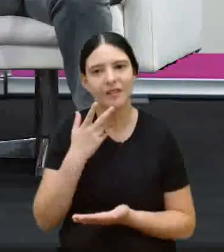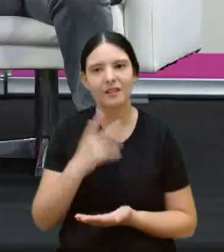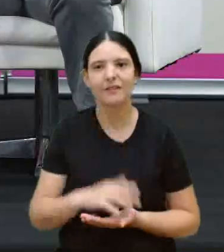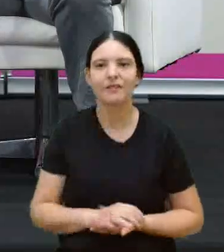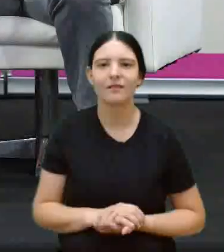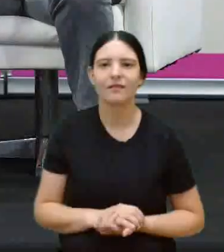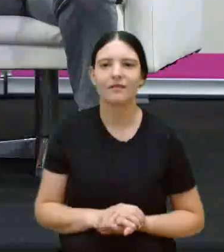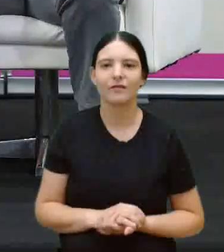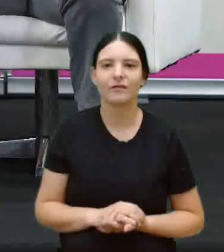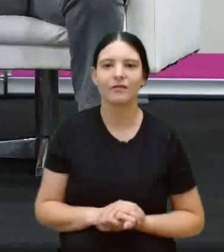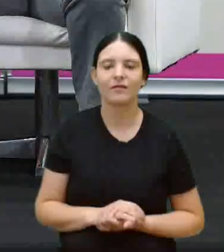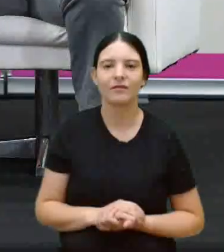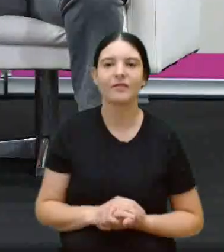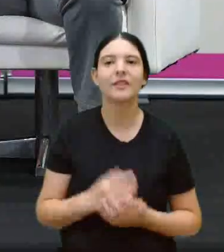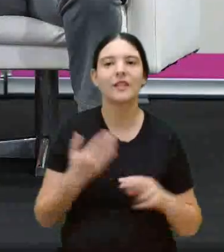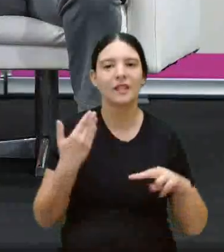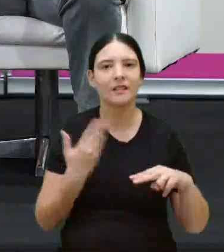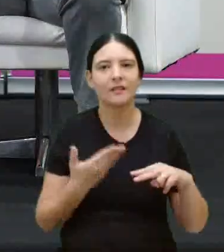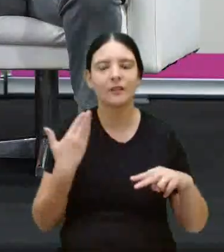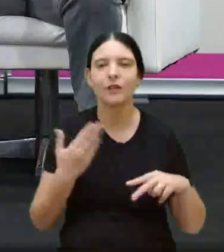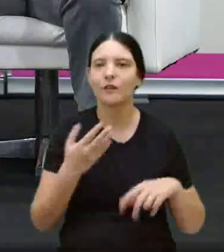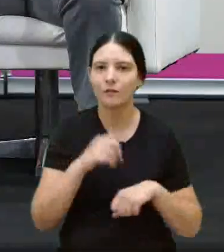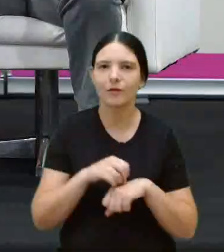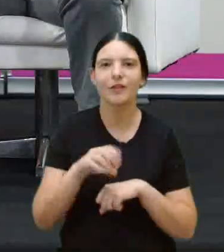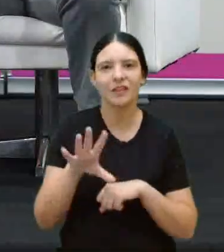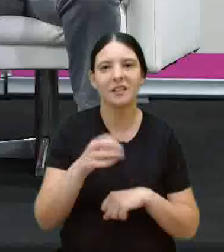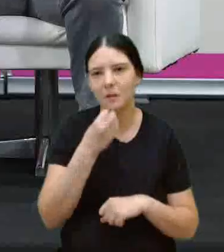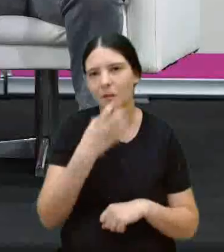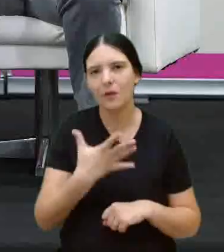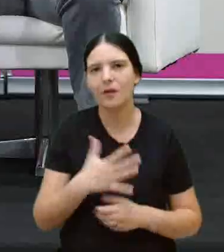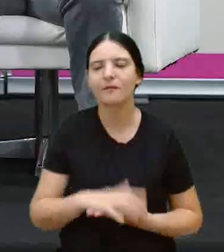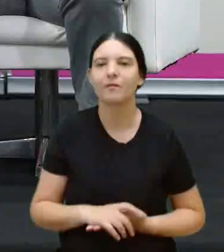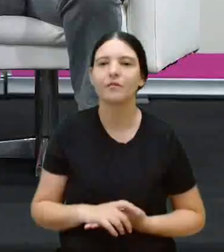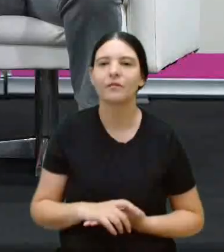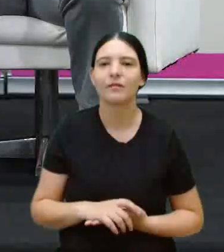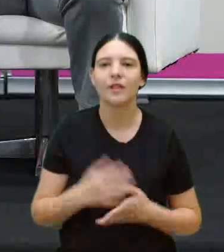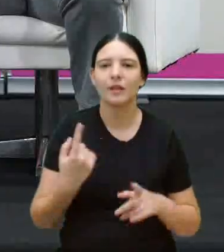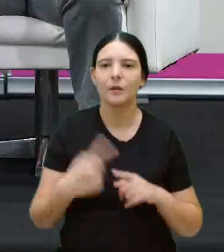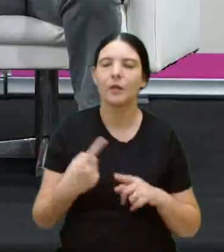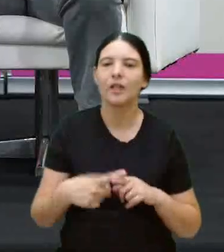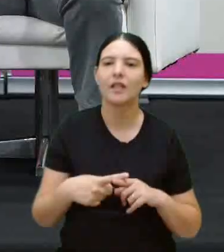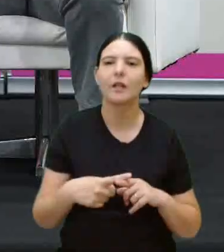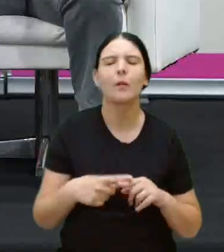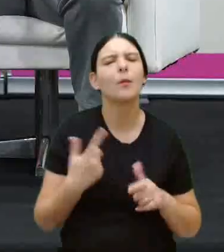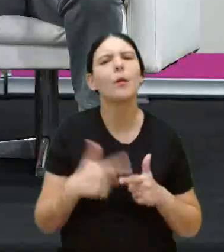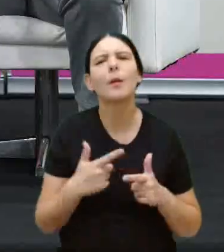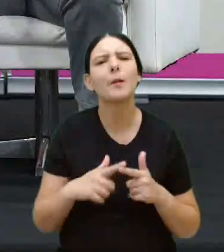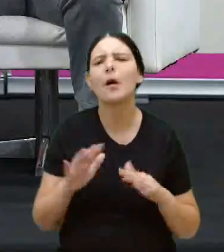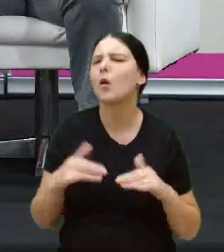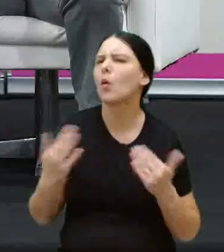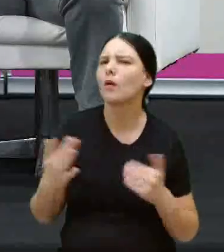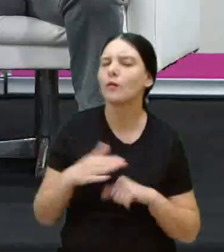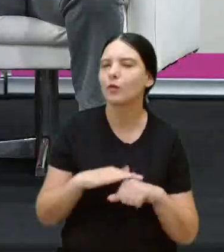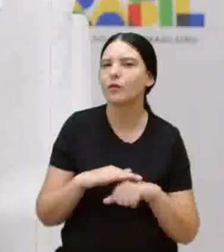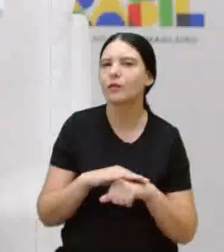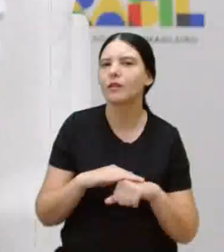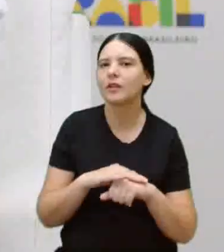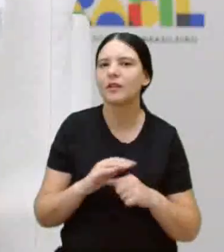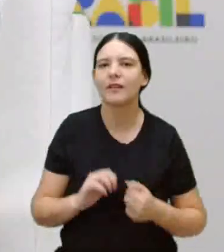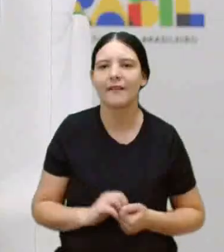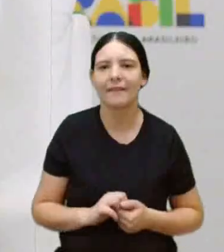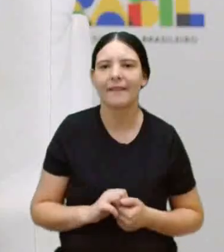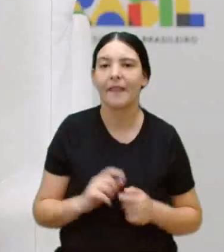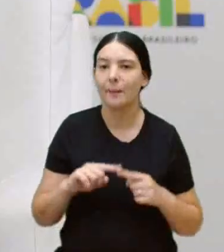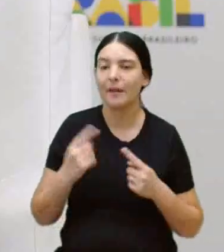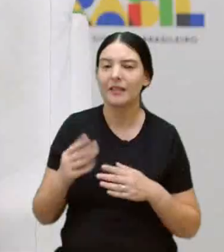faz preventiva. E eu recomendo isso. Porque ela já fala, qual o problema que eu vou ter aqui? Vamos conversar. Mas no passado, o